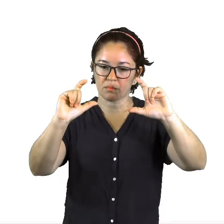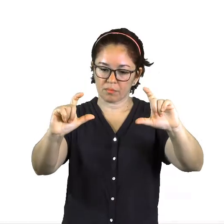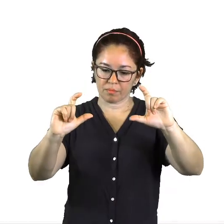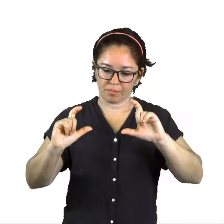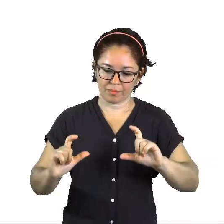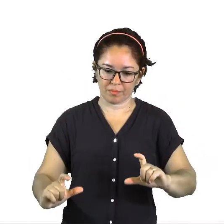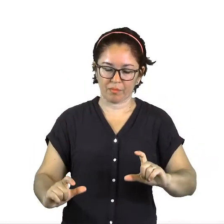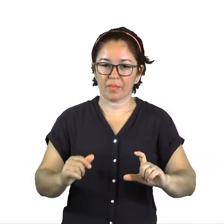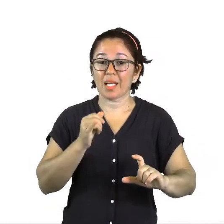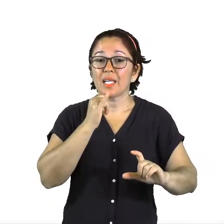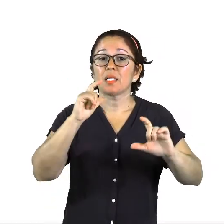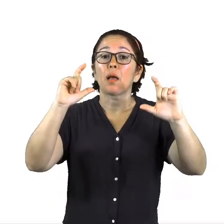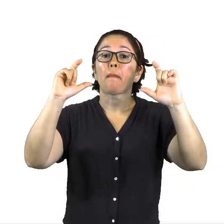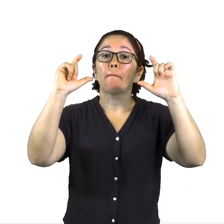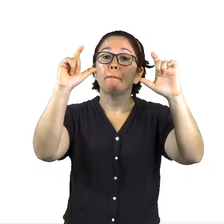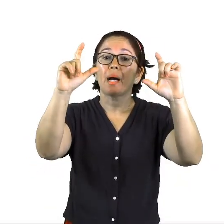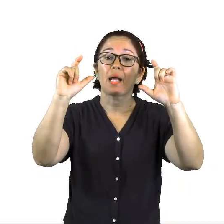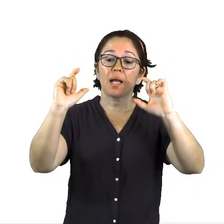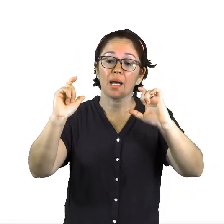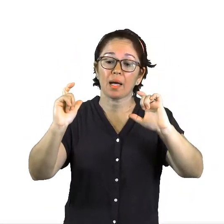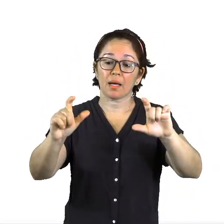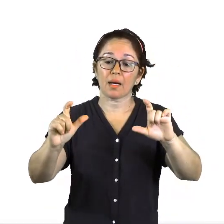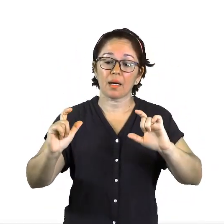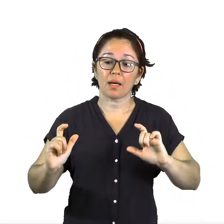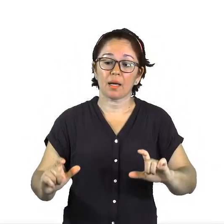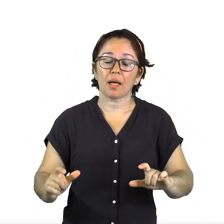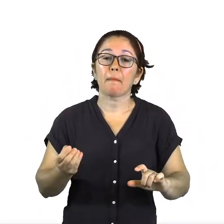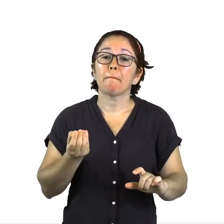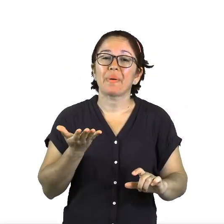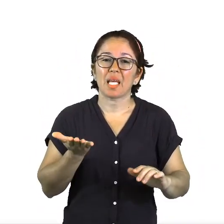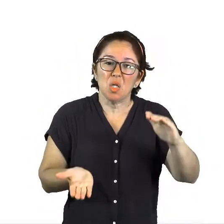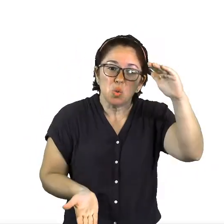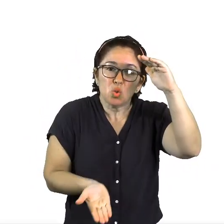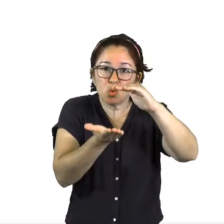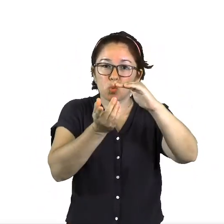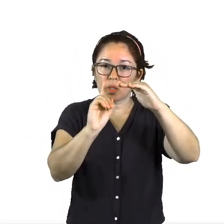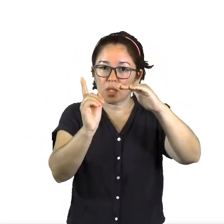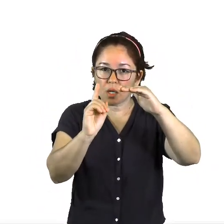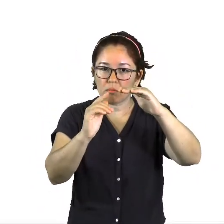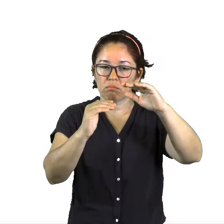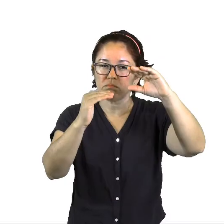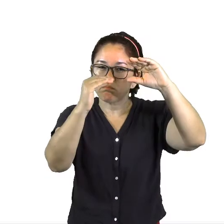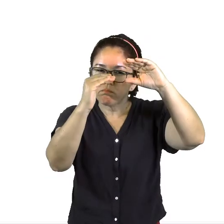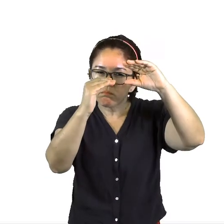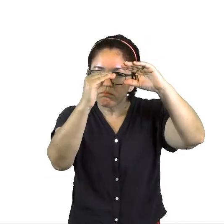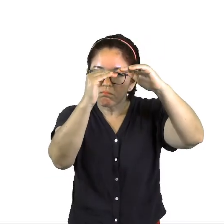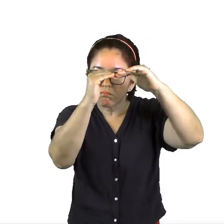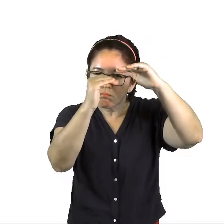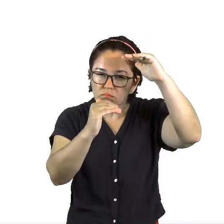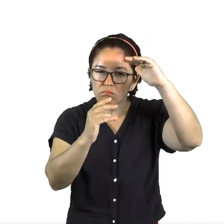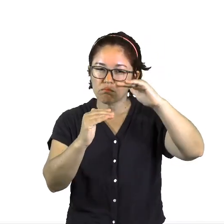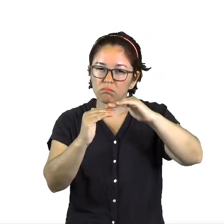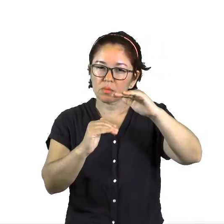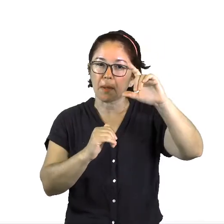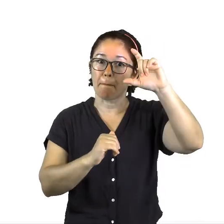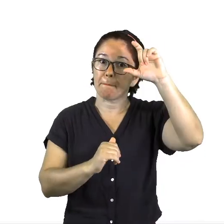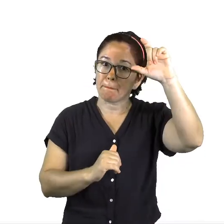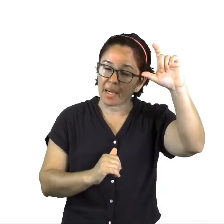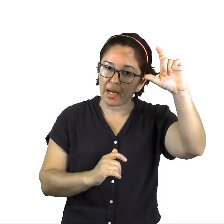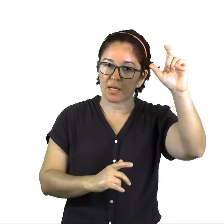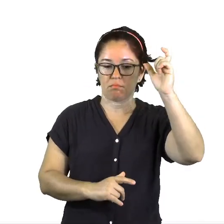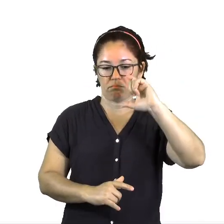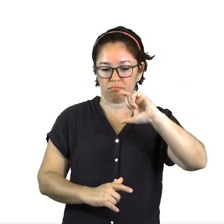existem para dar um intervalo entre um assunto e outro dentro do mesmo tema. Quando você perceber que um